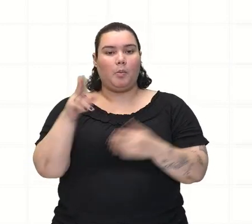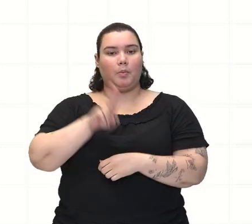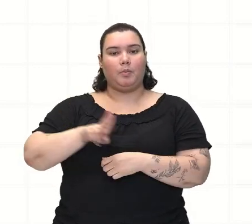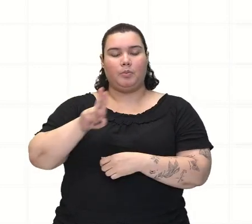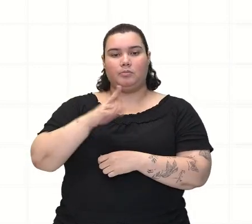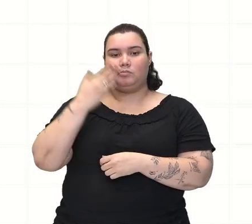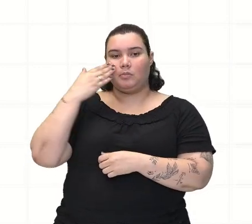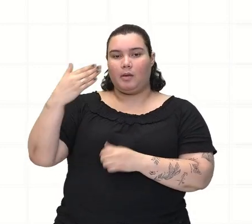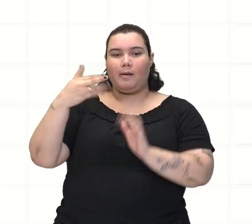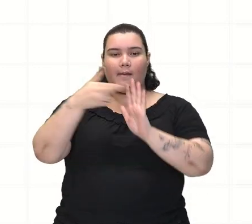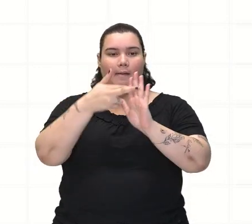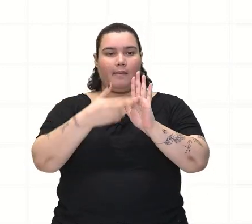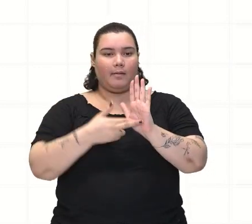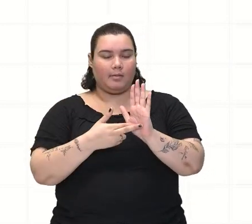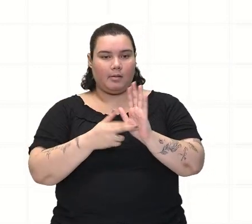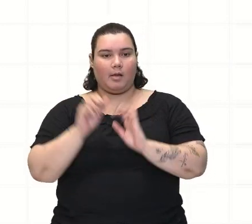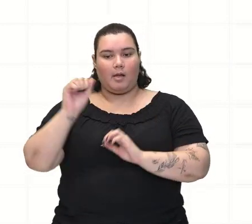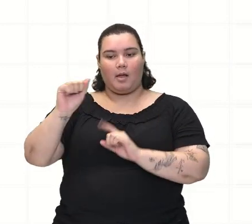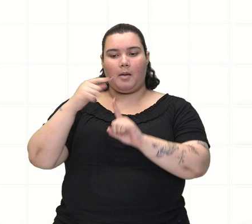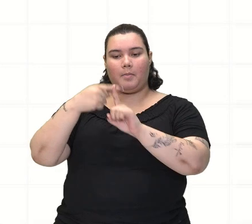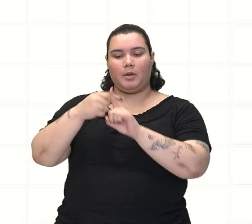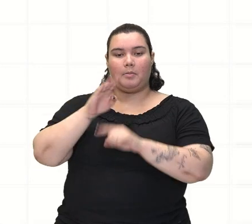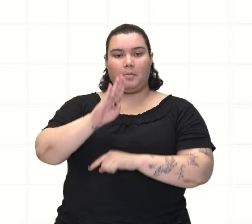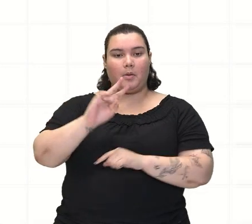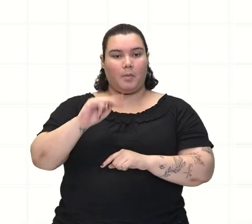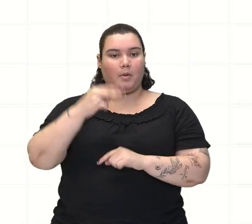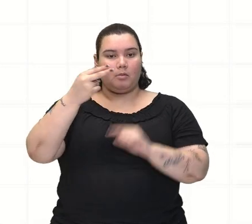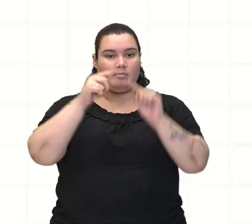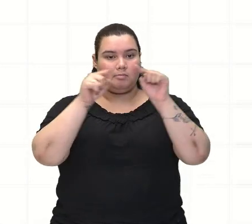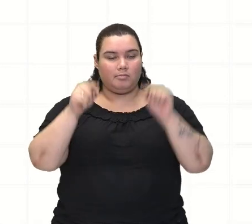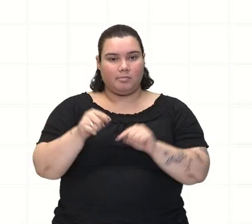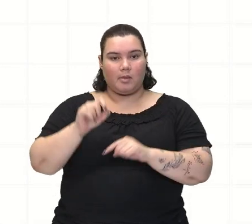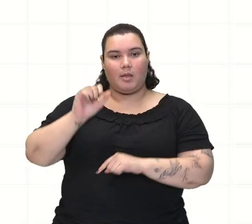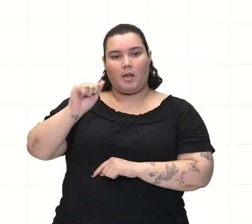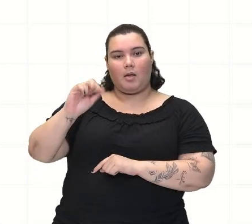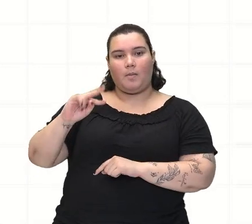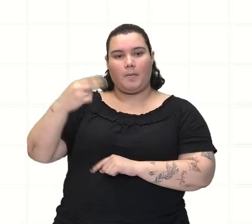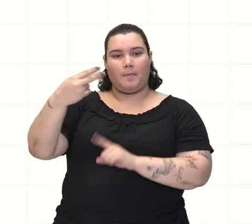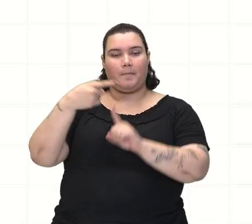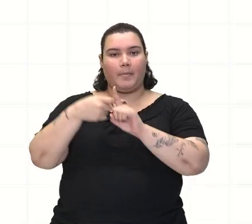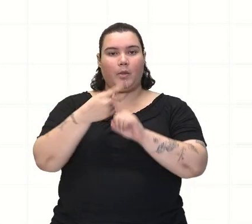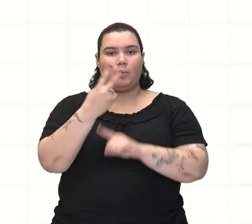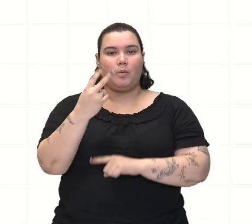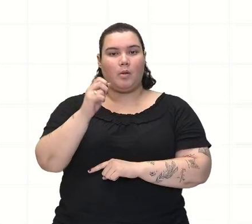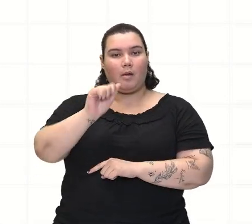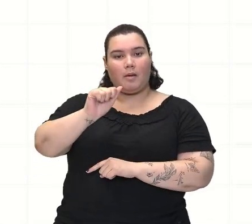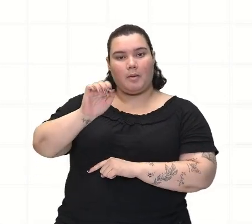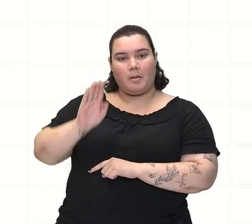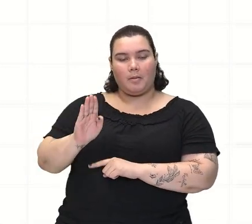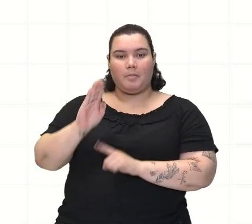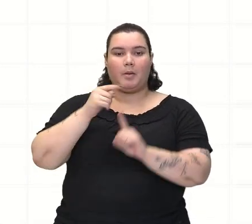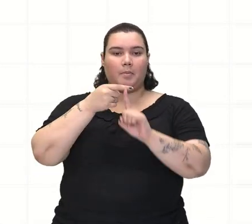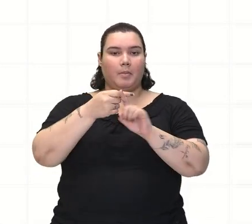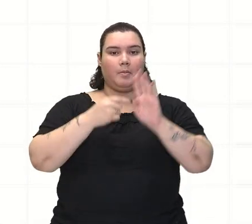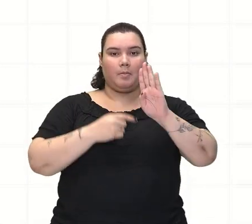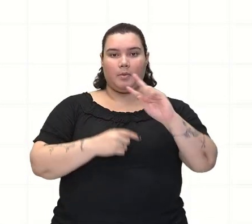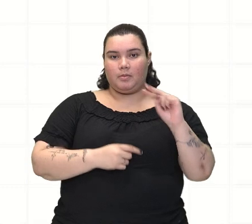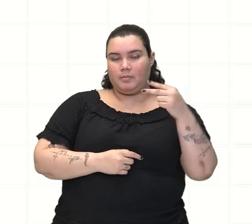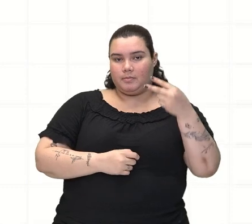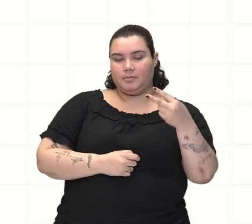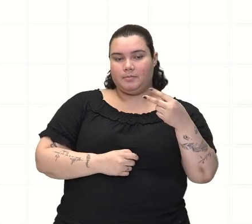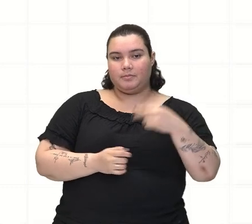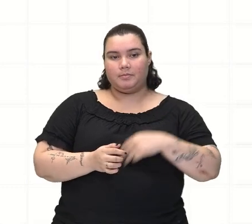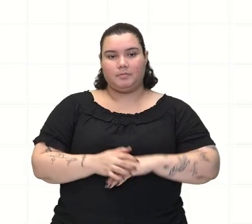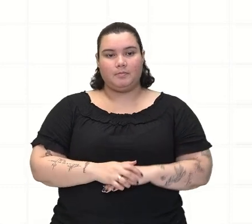a regra, né, de a mais b ao quadrado. Vai ser o quadrado do primeiro, mais 2 vezes o primeiro pelo segundo, mais o quadrado do